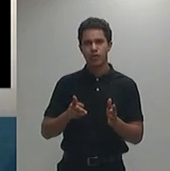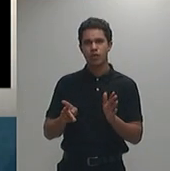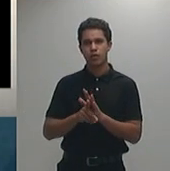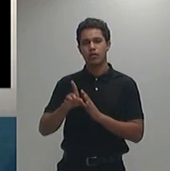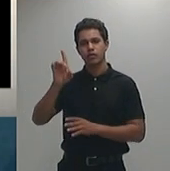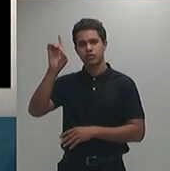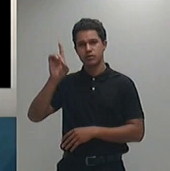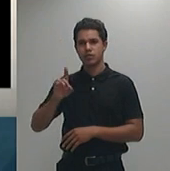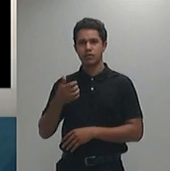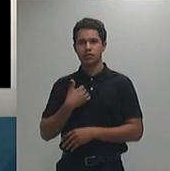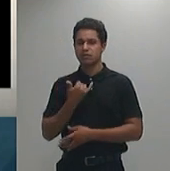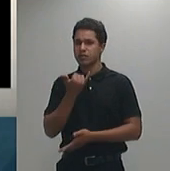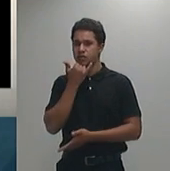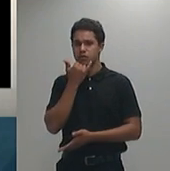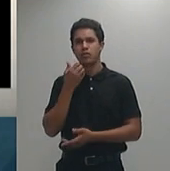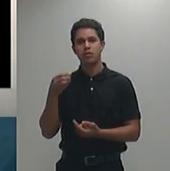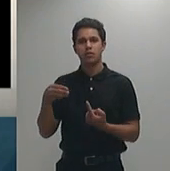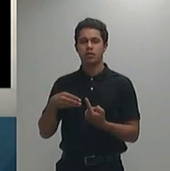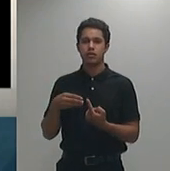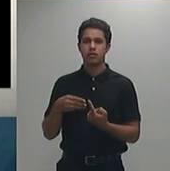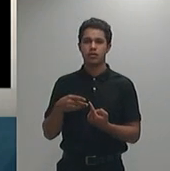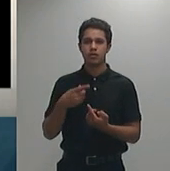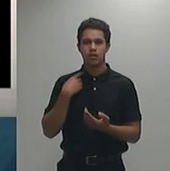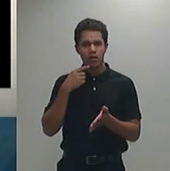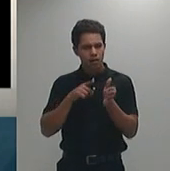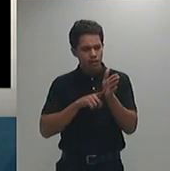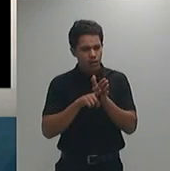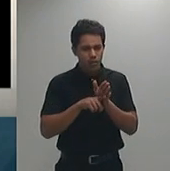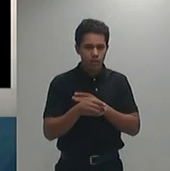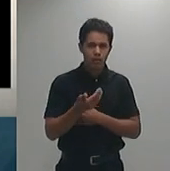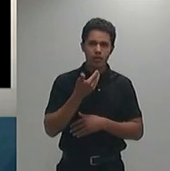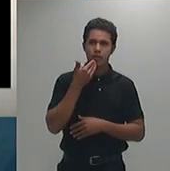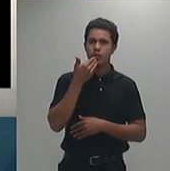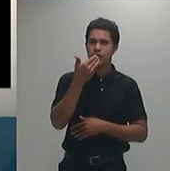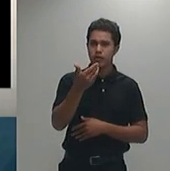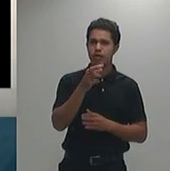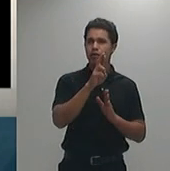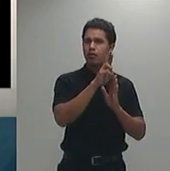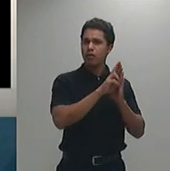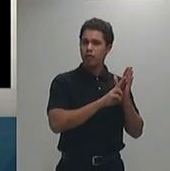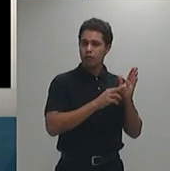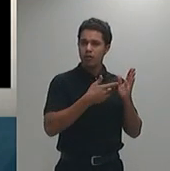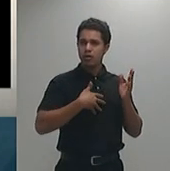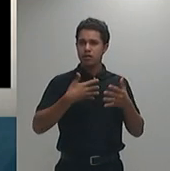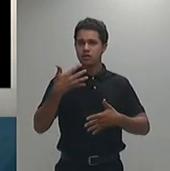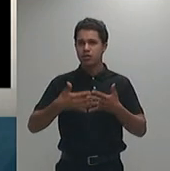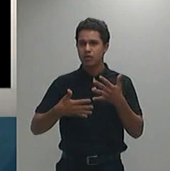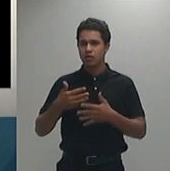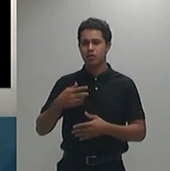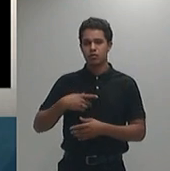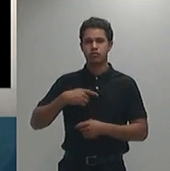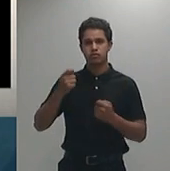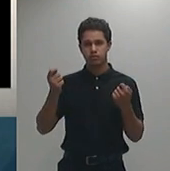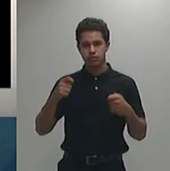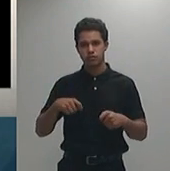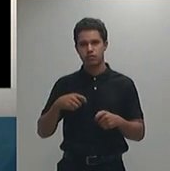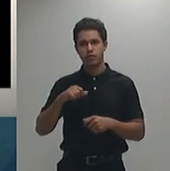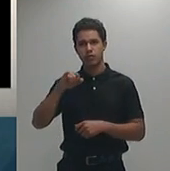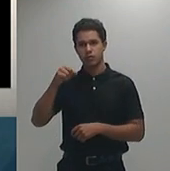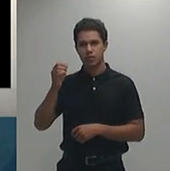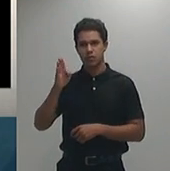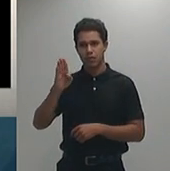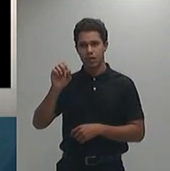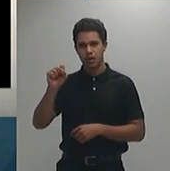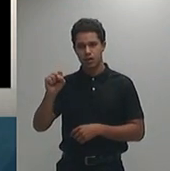desculpe senhores ministros Esse é mínimos os pedidos formulados nesses conflitos de competência é a JBS é o